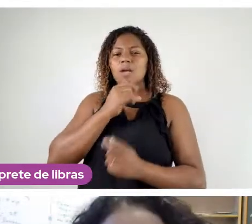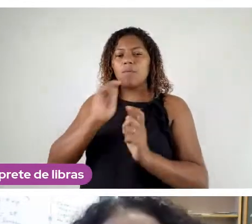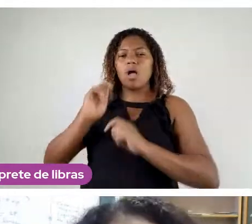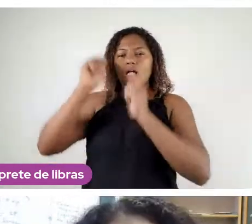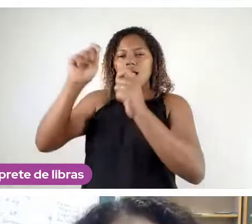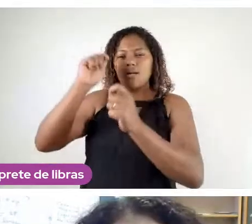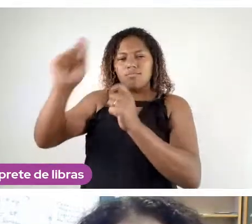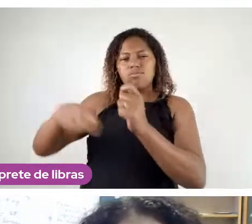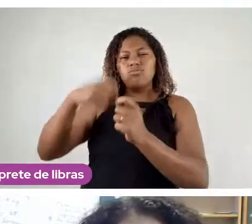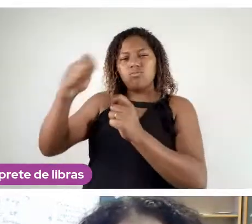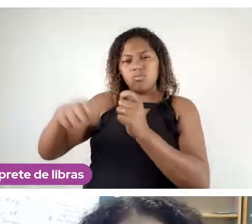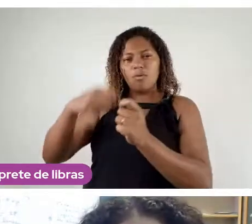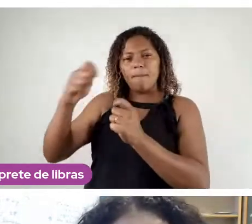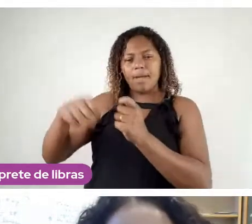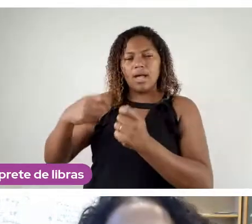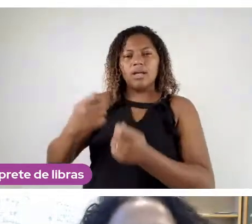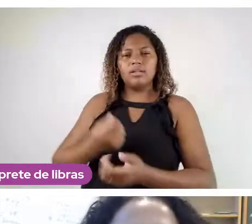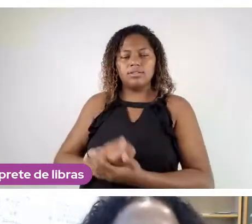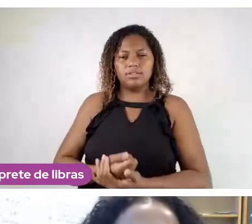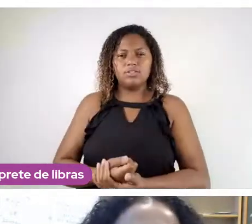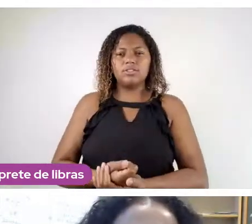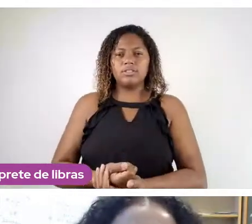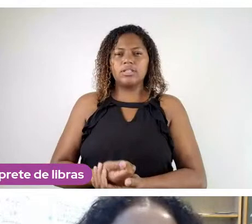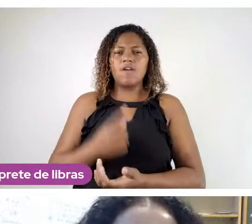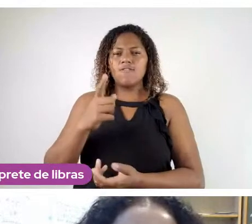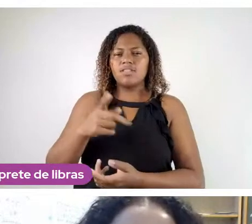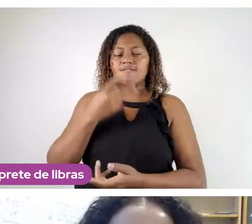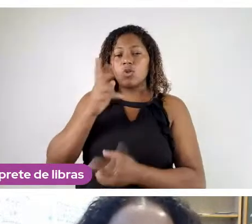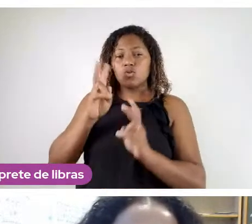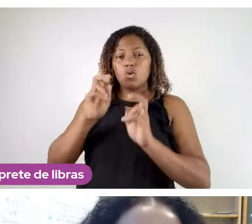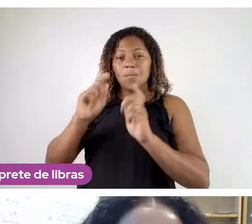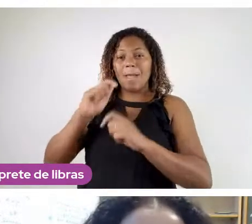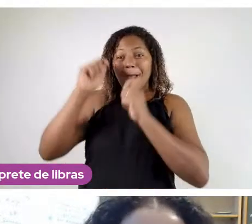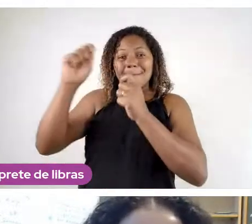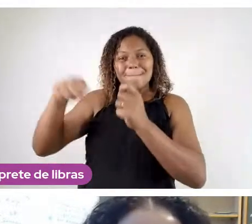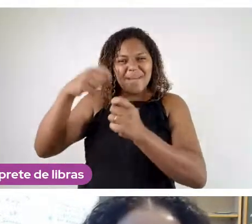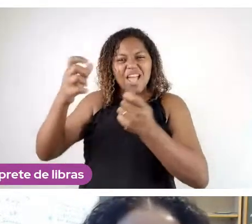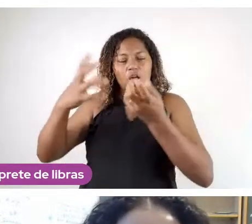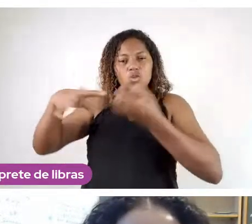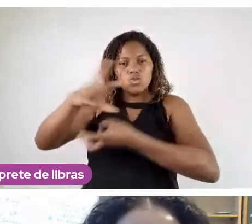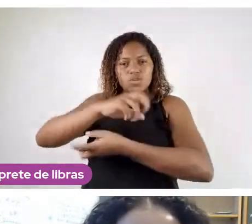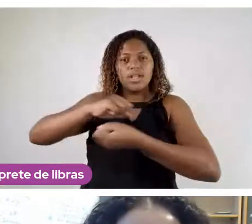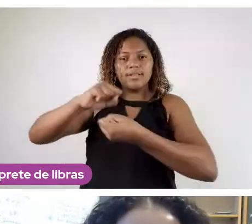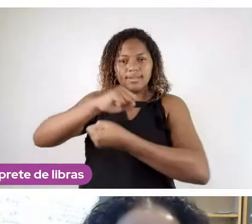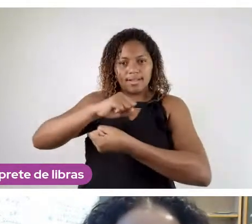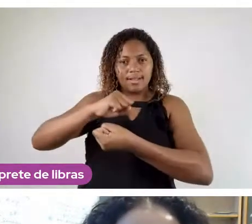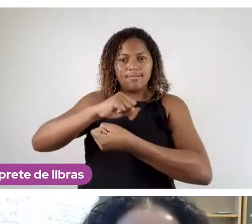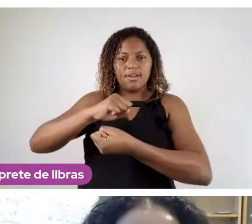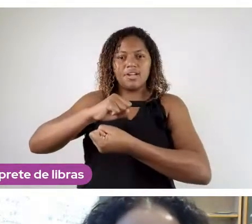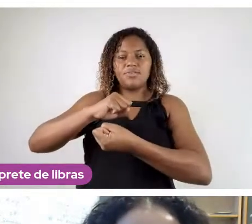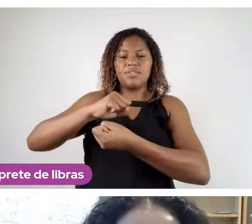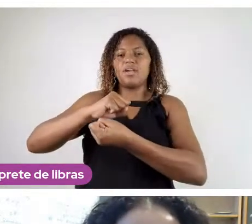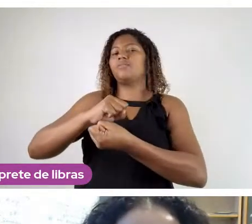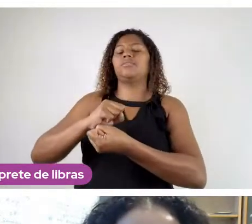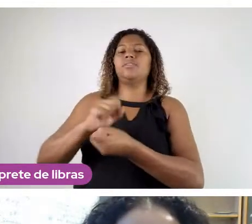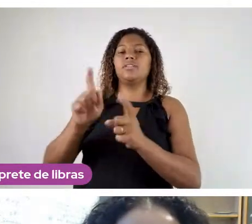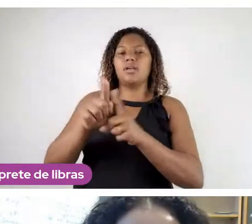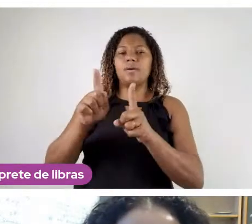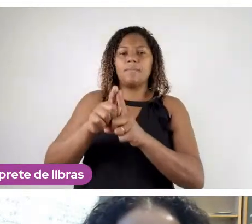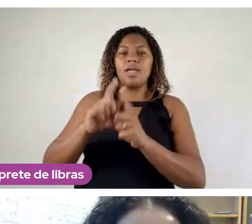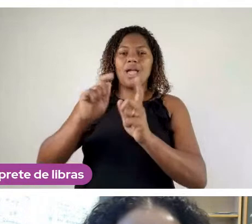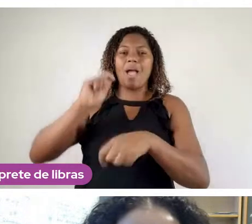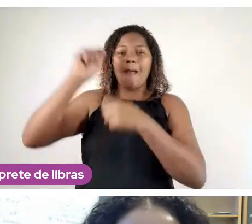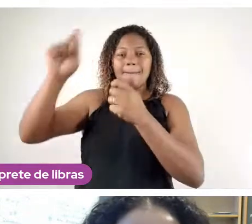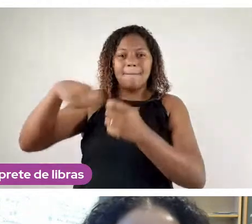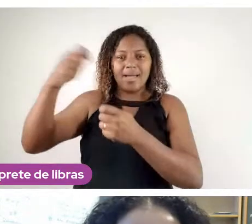você fez um exemplo da pesca sustentável, né, da pesca artificial, desculpa, da pesca artesanal sustentável.